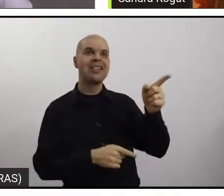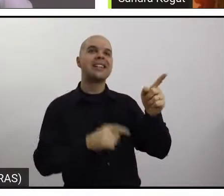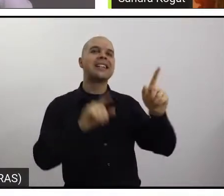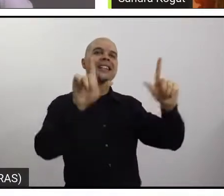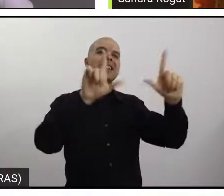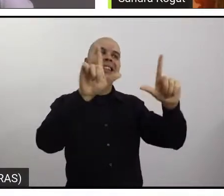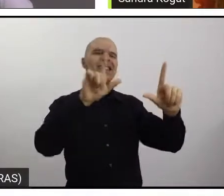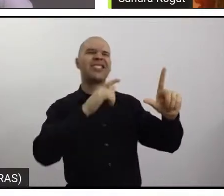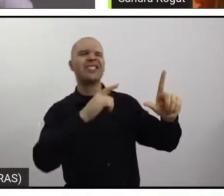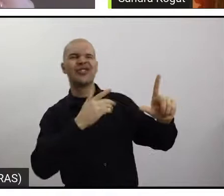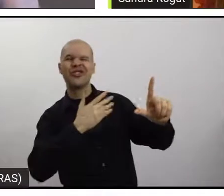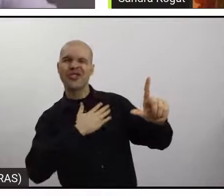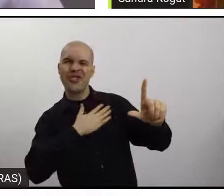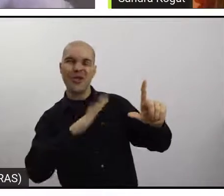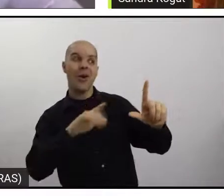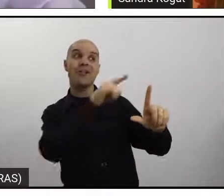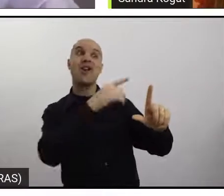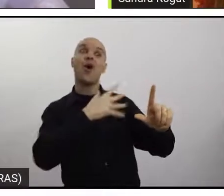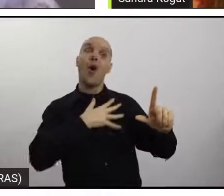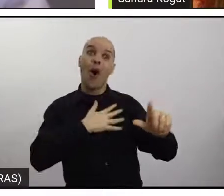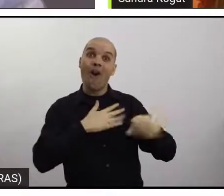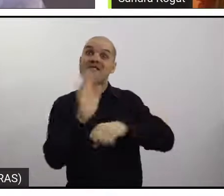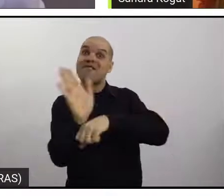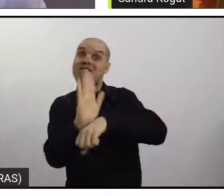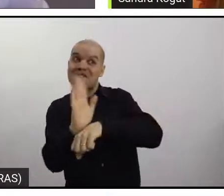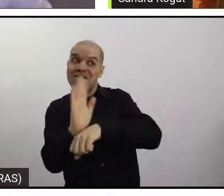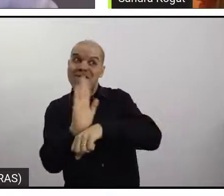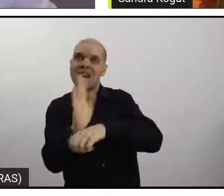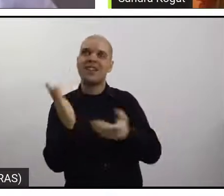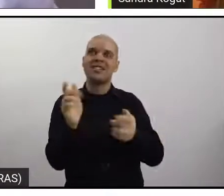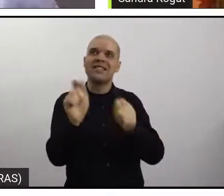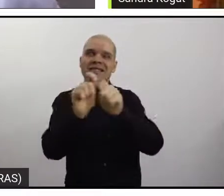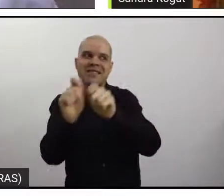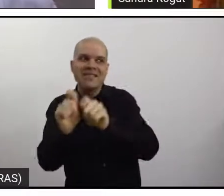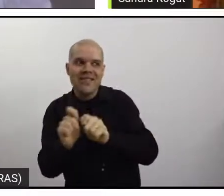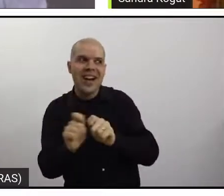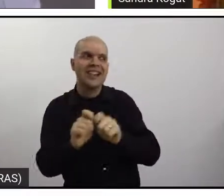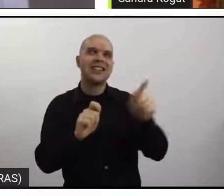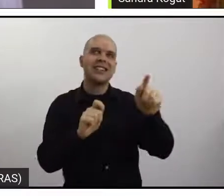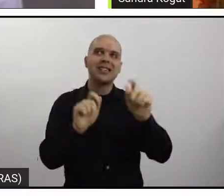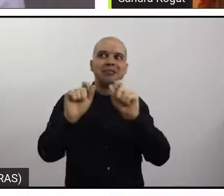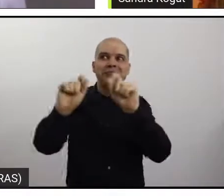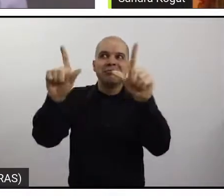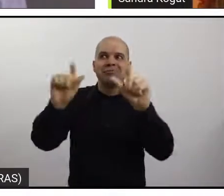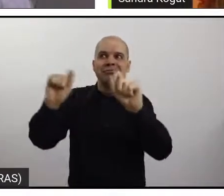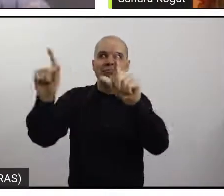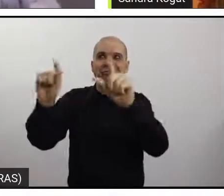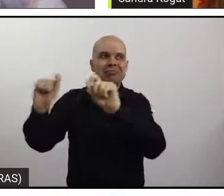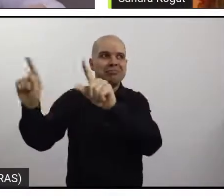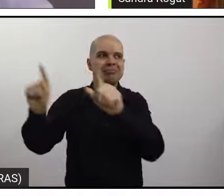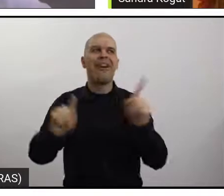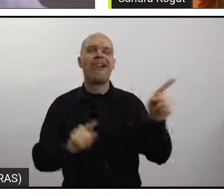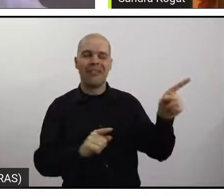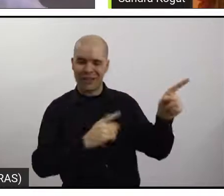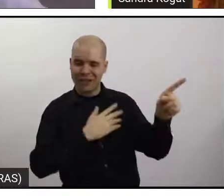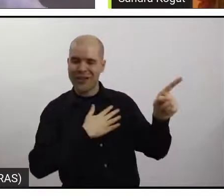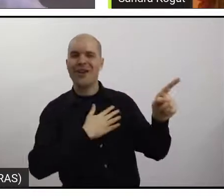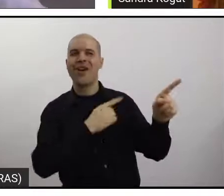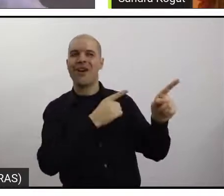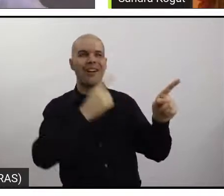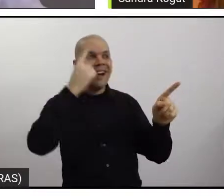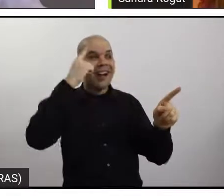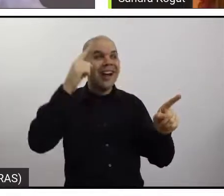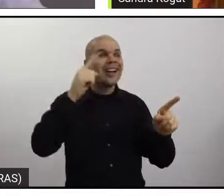tinha mesmo um discurso, eu pesquisando outros vídeos dentro do acervo, desse lugar mesmo da televisão, da TV